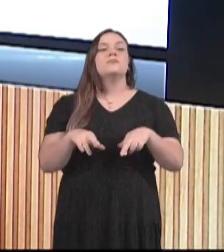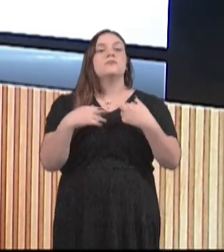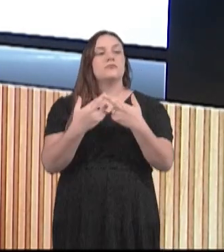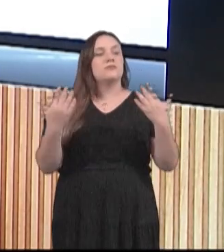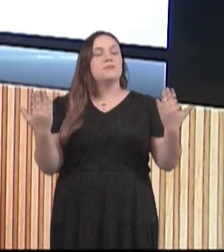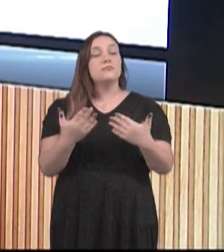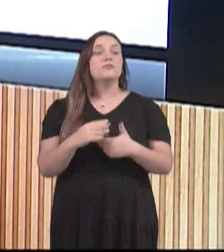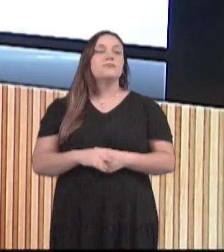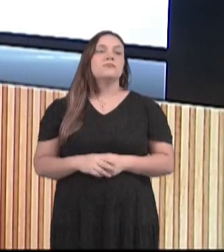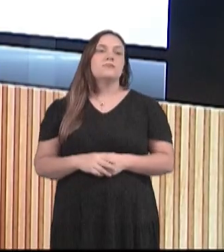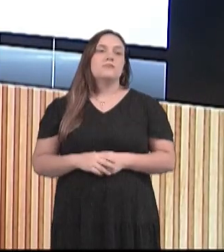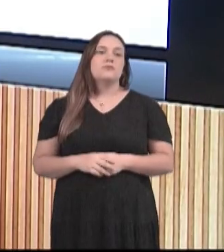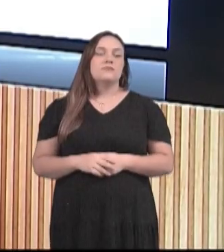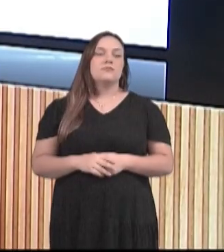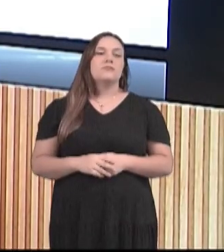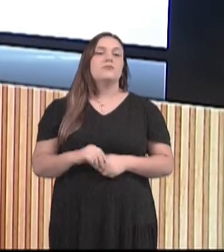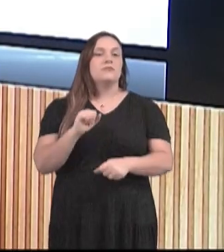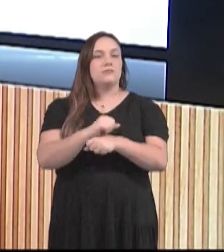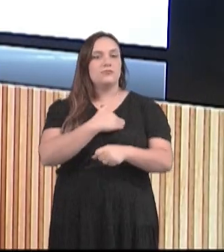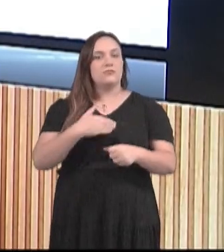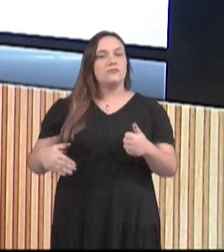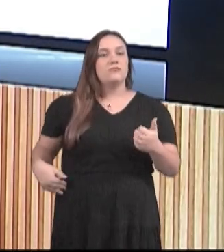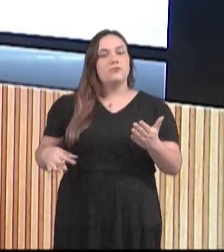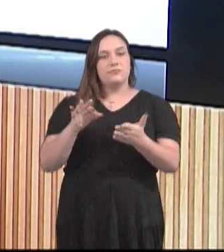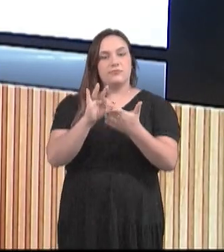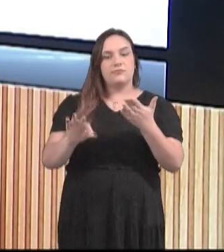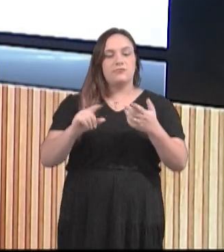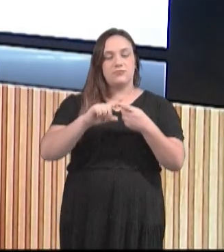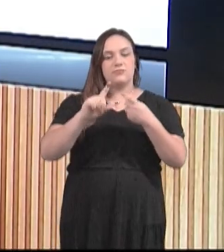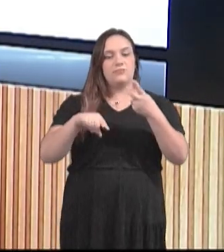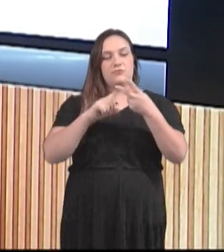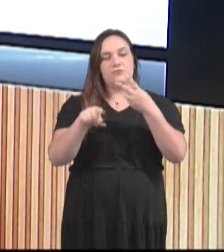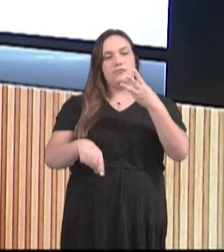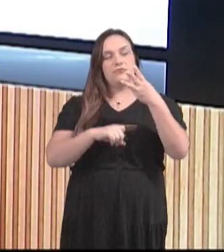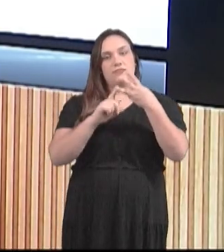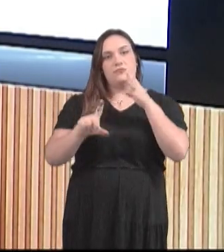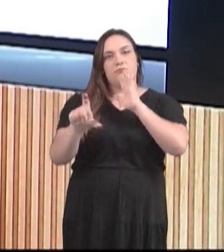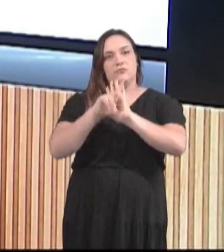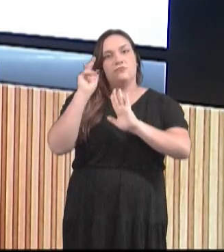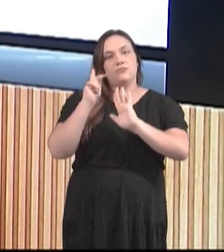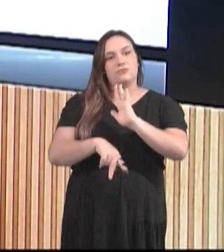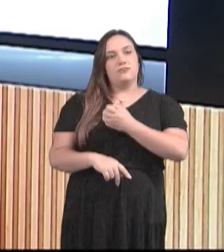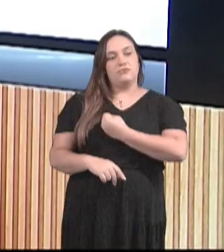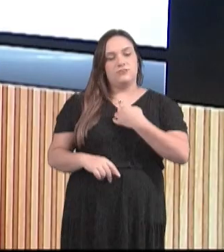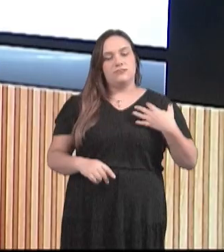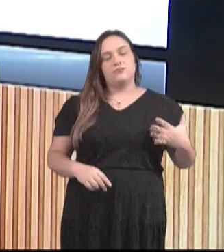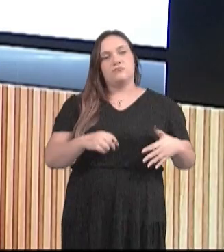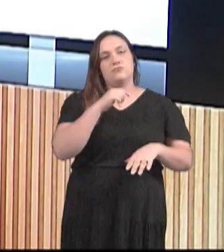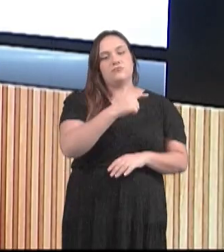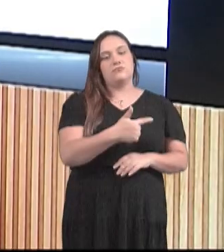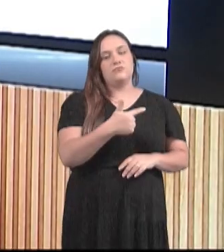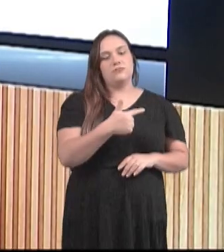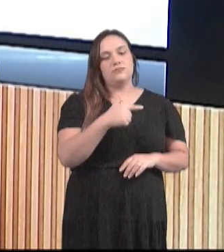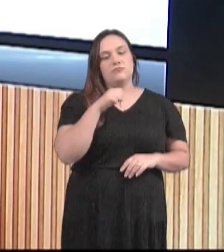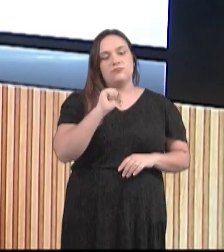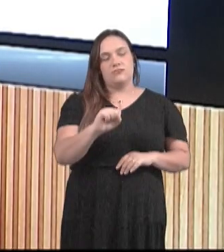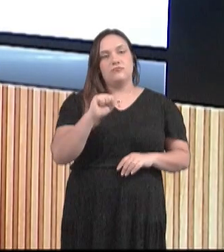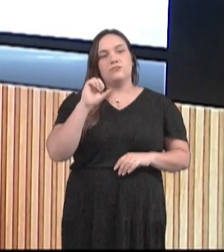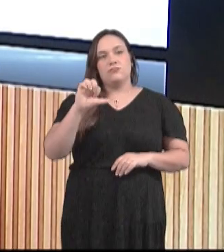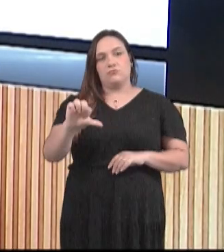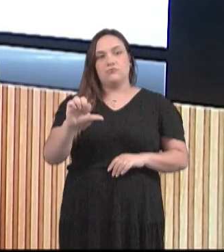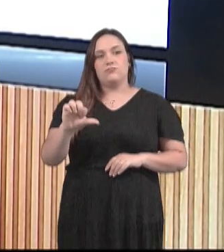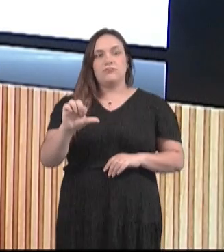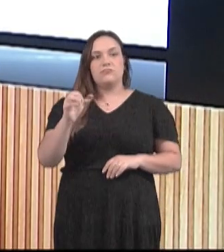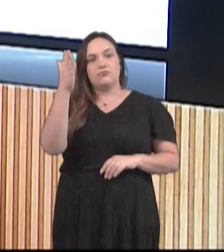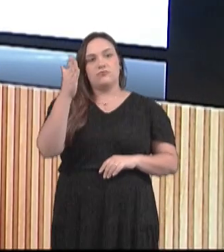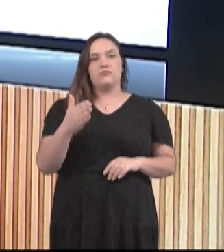de hoje, seguindo para a sanção do governo. Próximo projeto. Projeto de lei de número